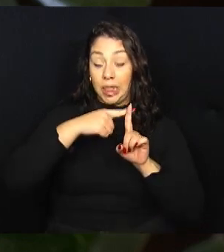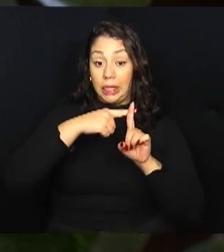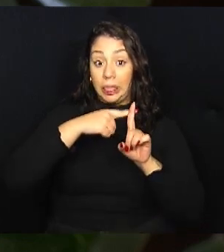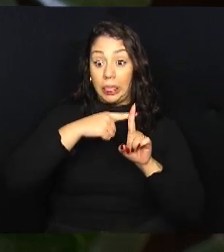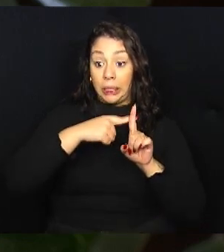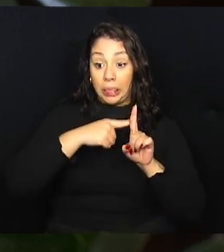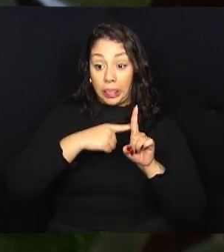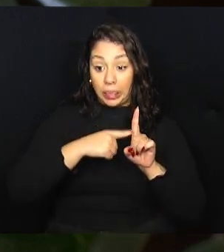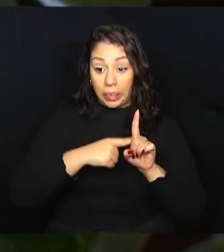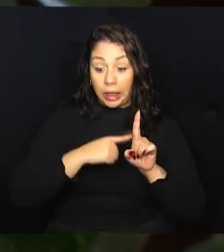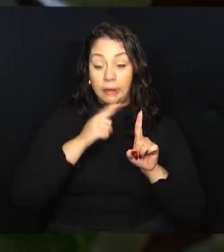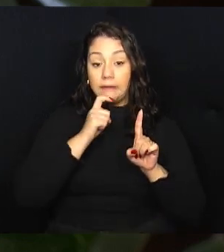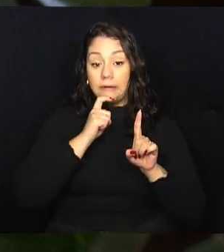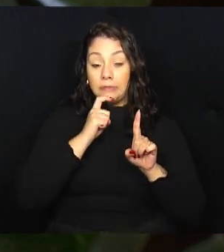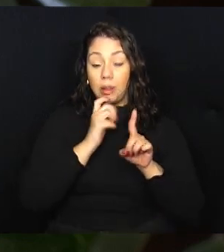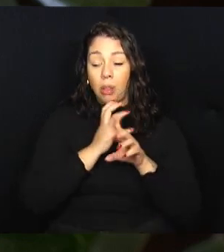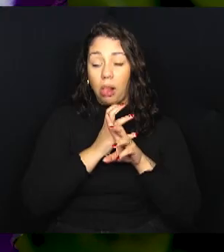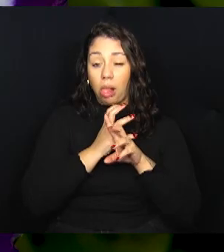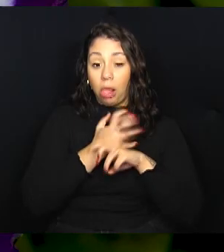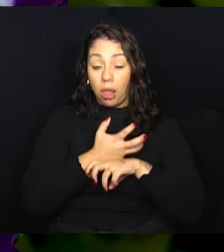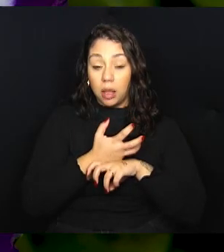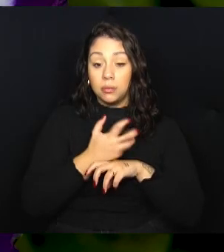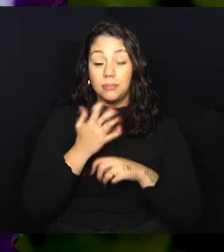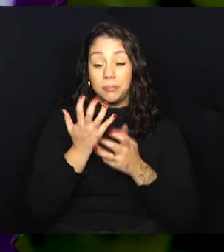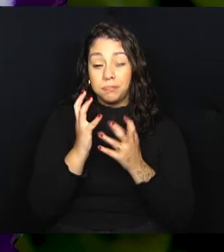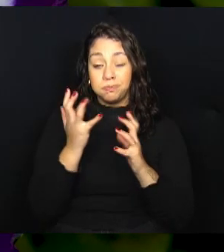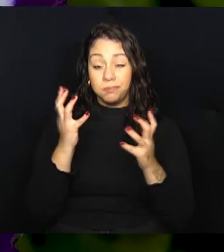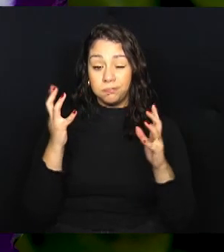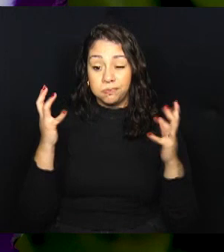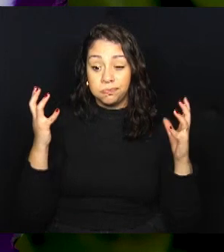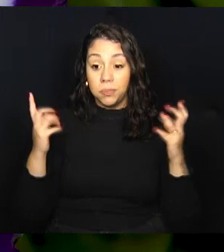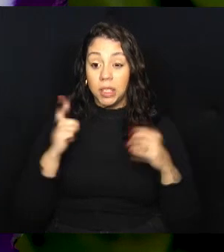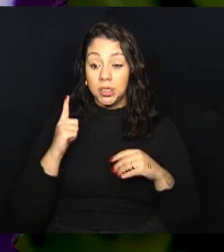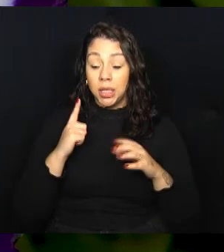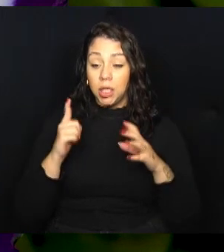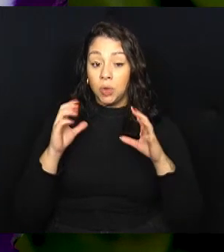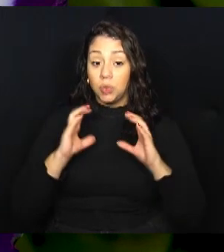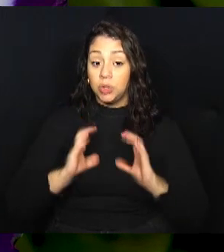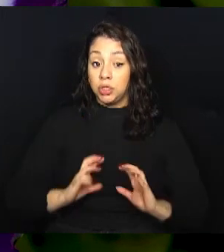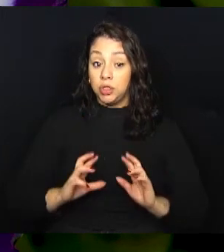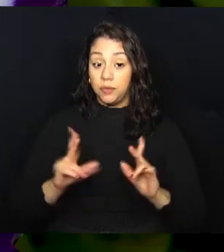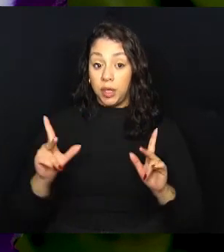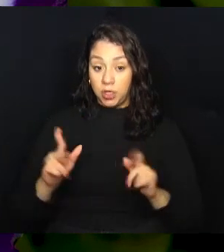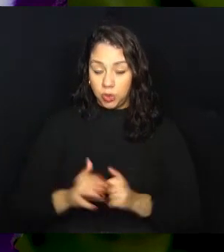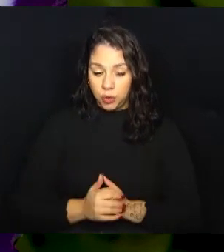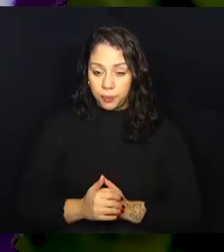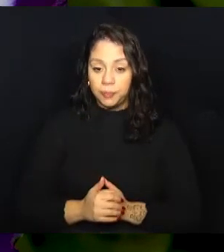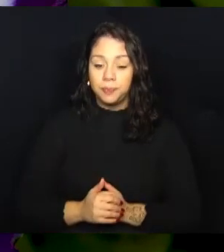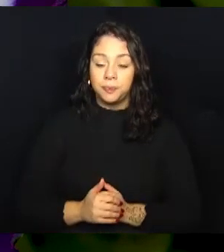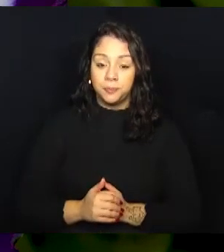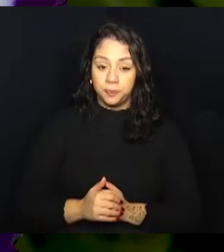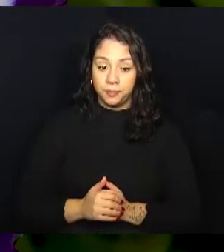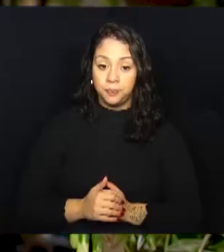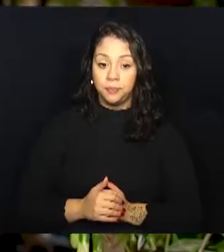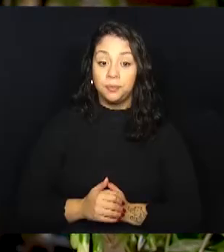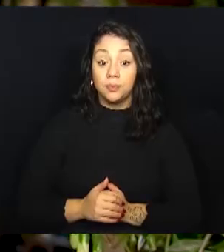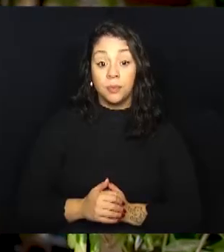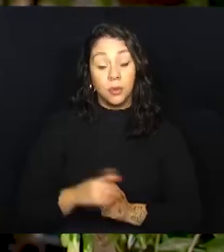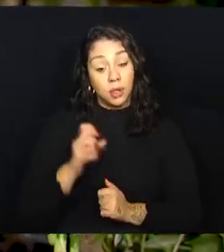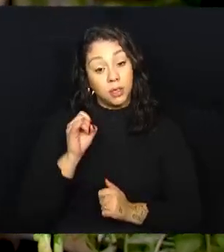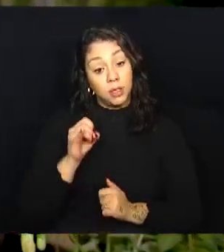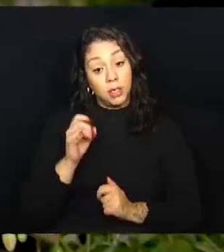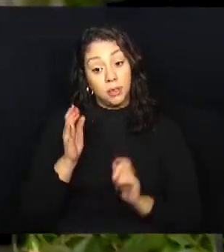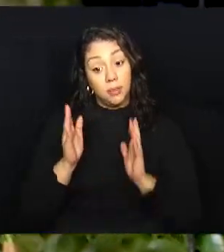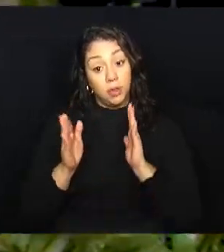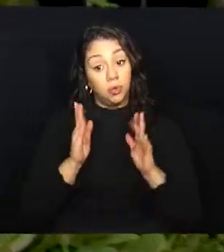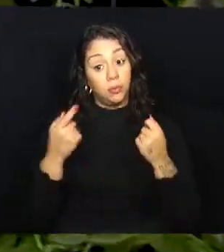Com a temperatura mais baixa no inverno e tempo seco, as plantas apresentam um comportamento diferente.